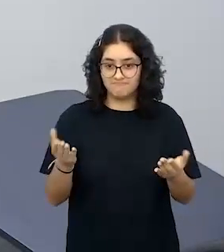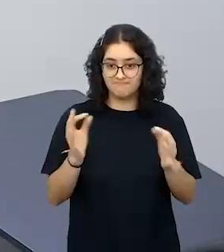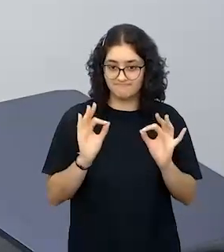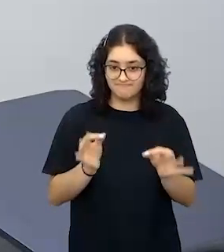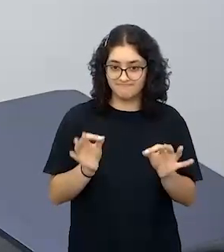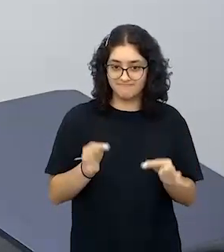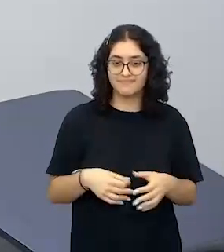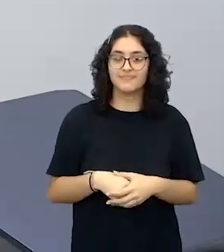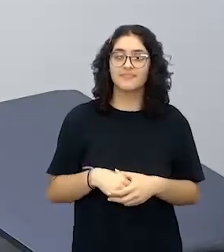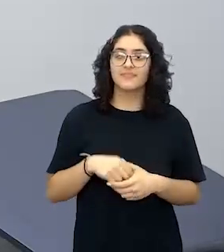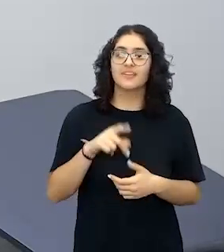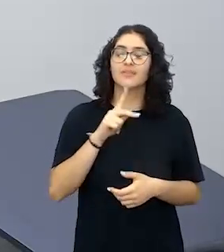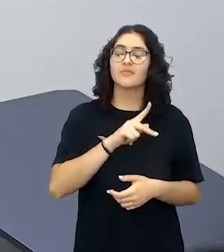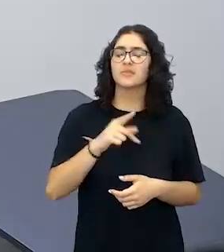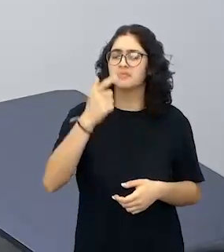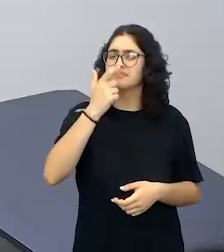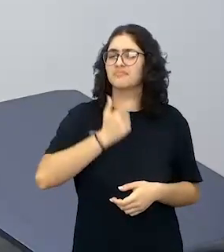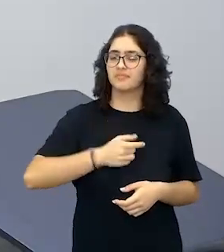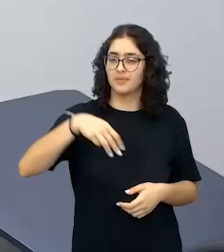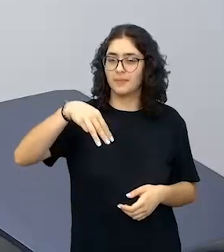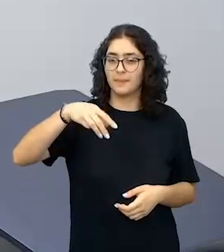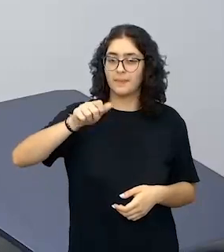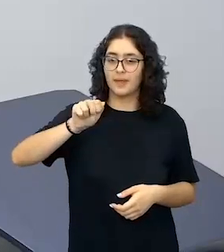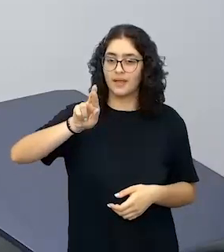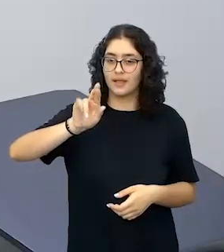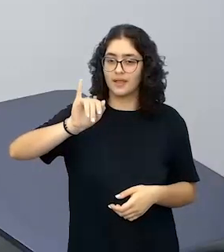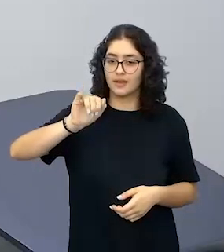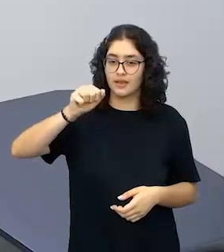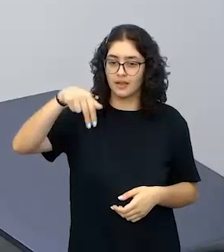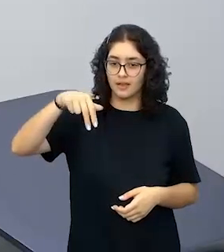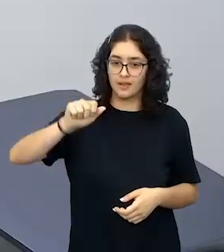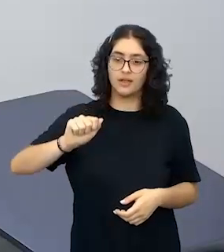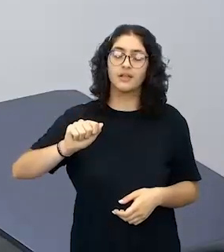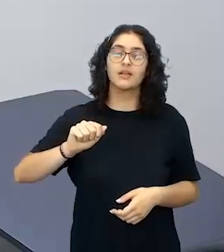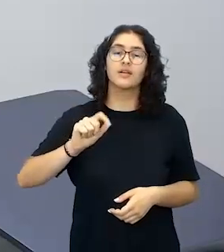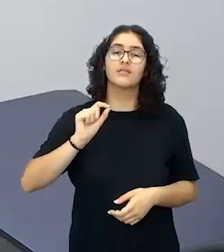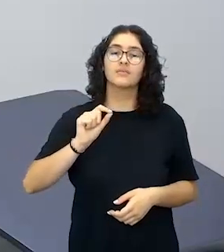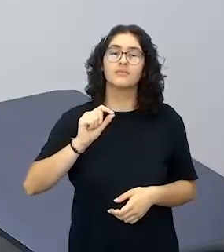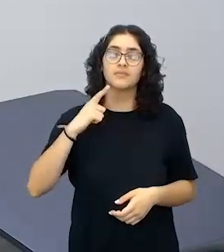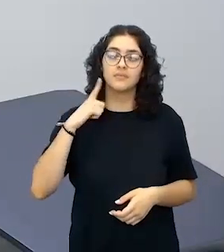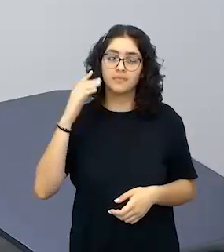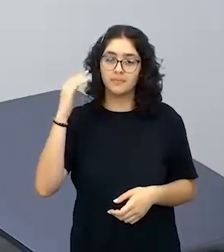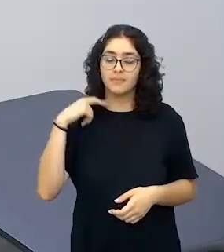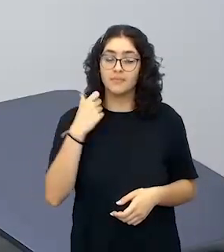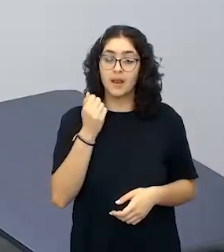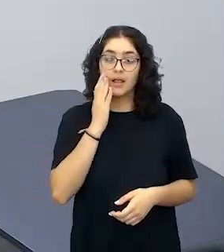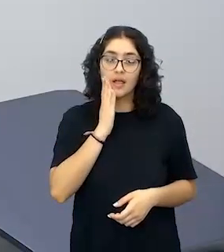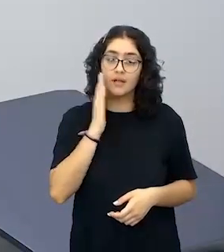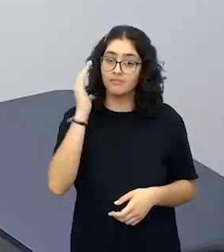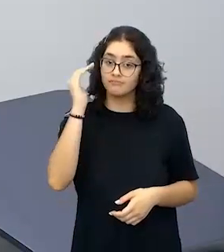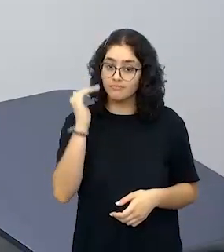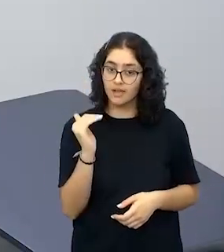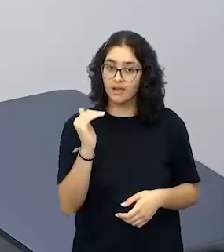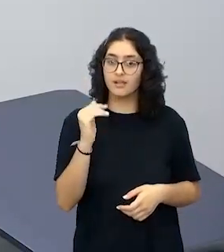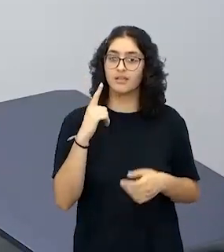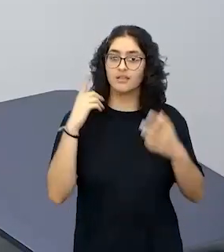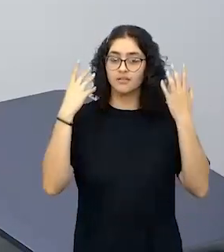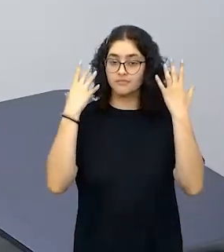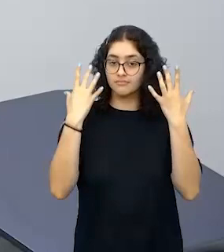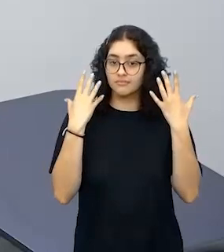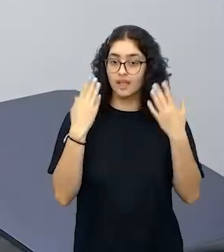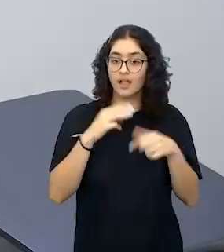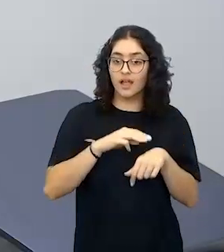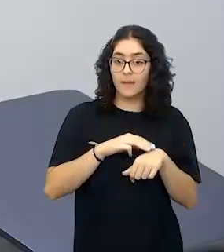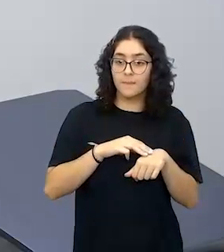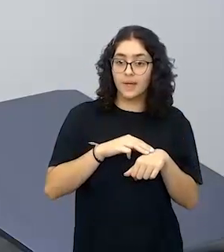sou a professora Mariana, eu sou uma pessoa branca, de estatura baixa, tenho cabelo encaracolado castanho, estou